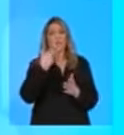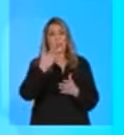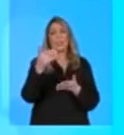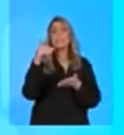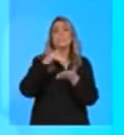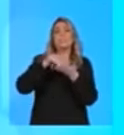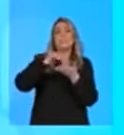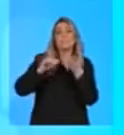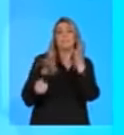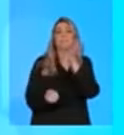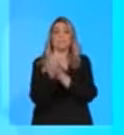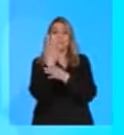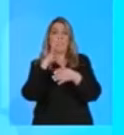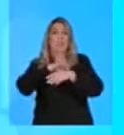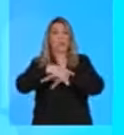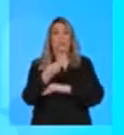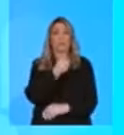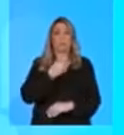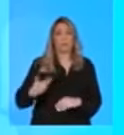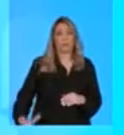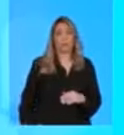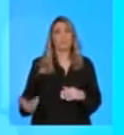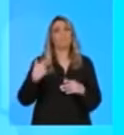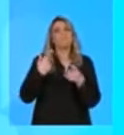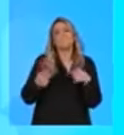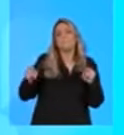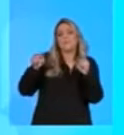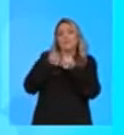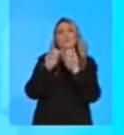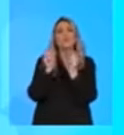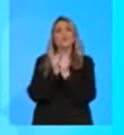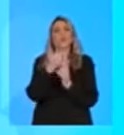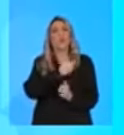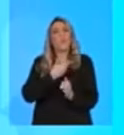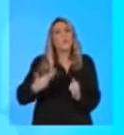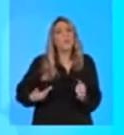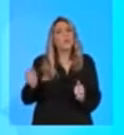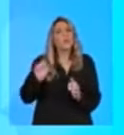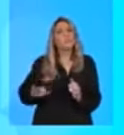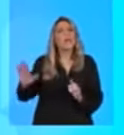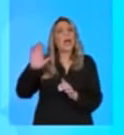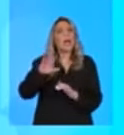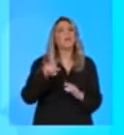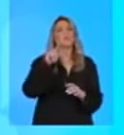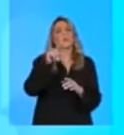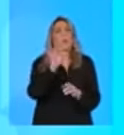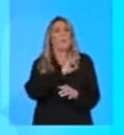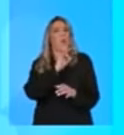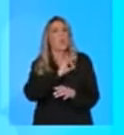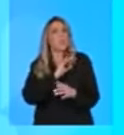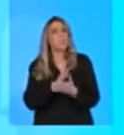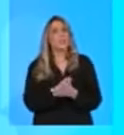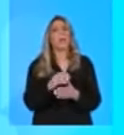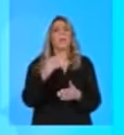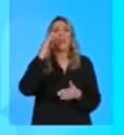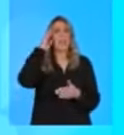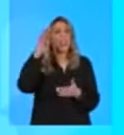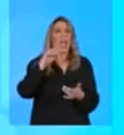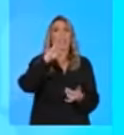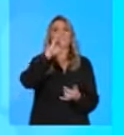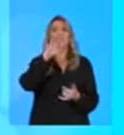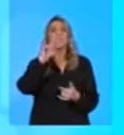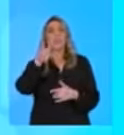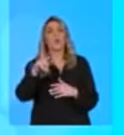secretaria municipal de segurança pública integrá-la com o governo do estado com a polícia militar com a polícia civil fazer com que a guarda